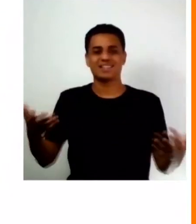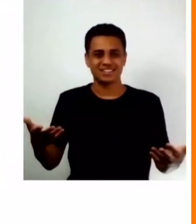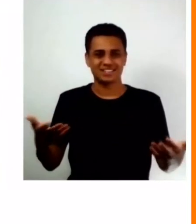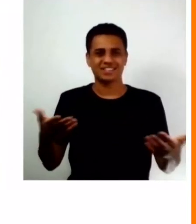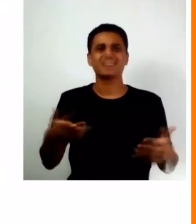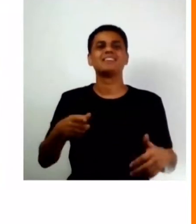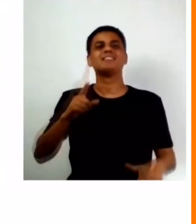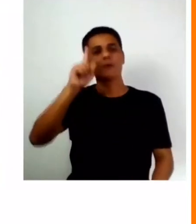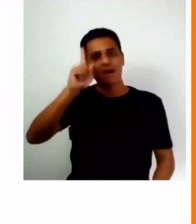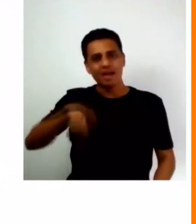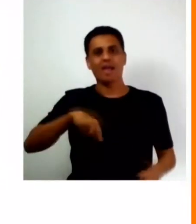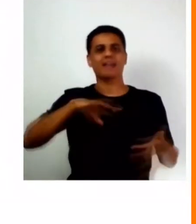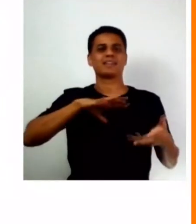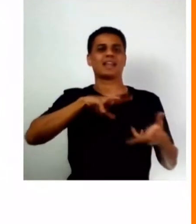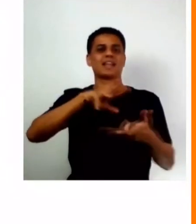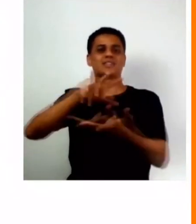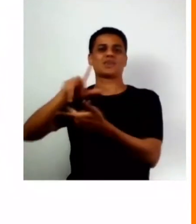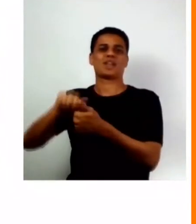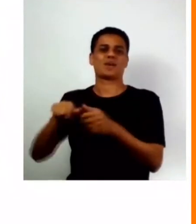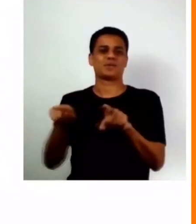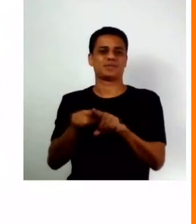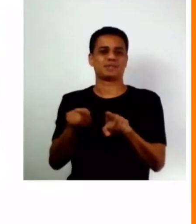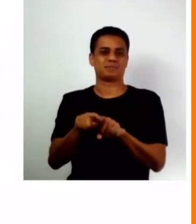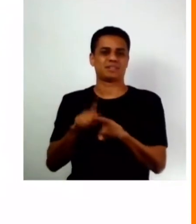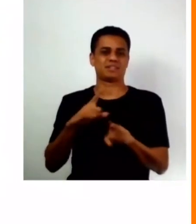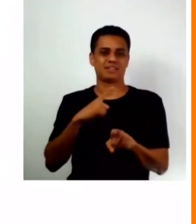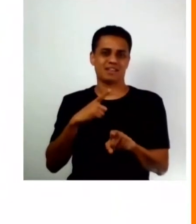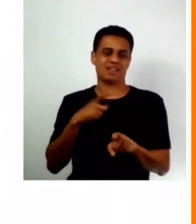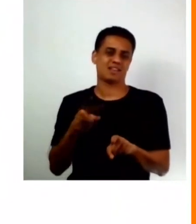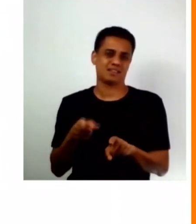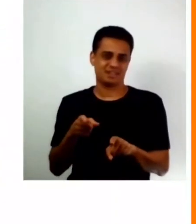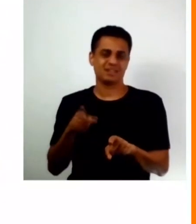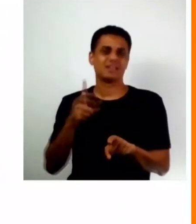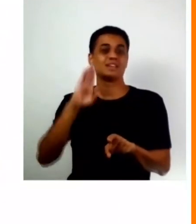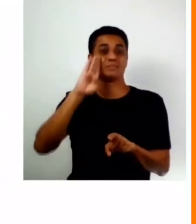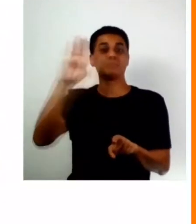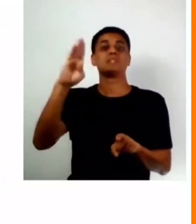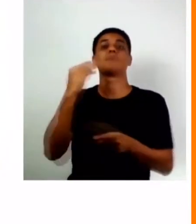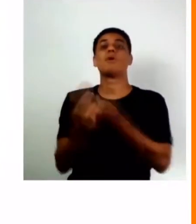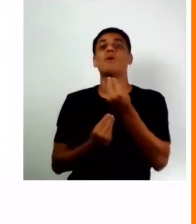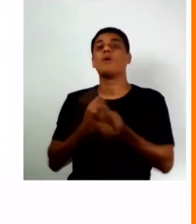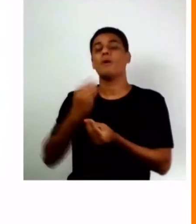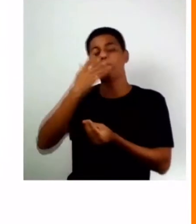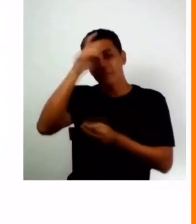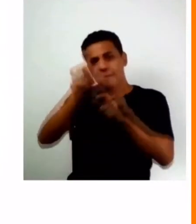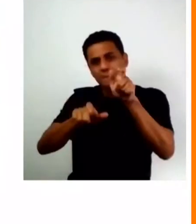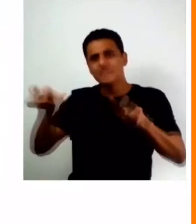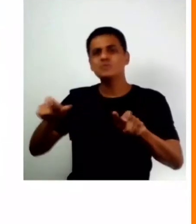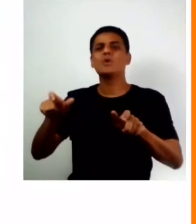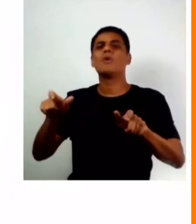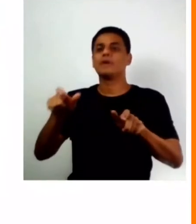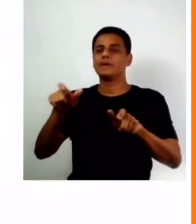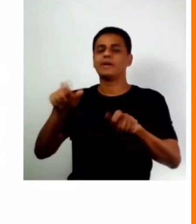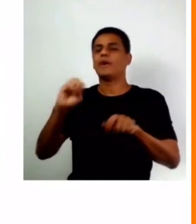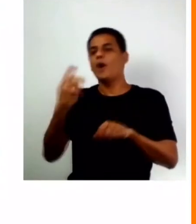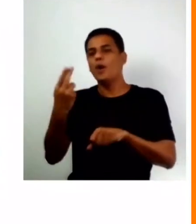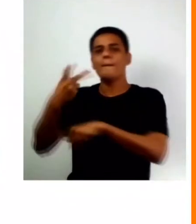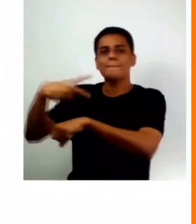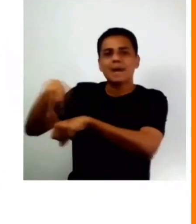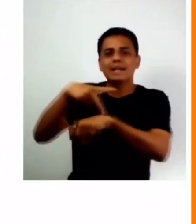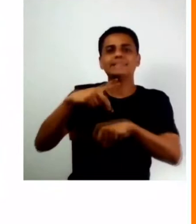e a ajuda oficial ao desarrollo sobre todo para os países que ten máis dificultades. Ou non os países,